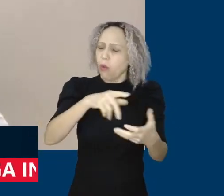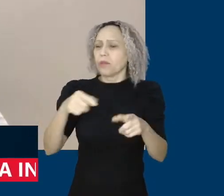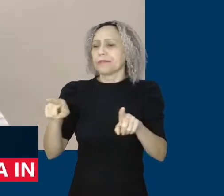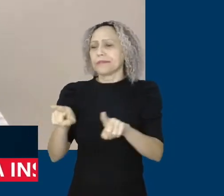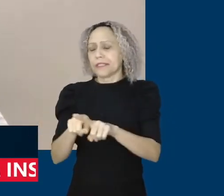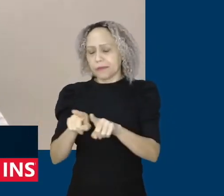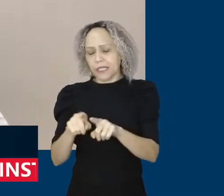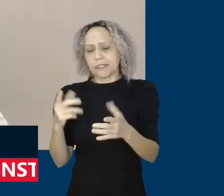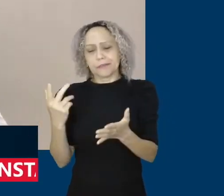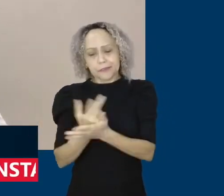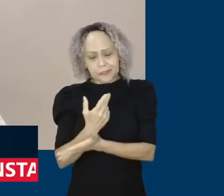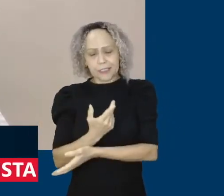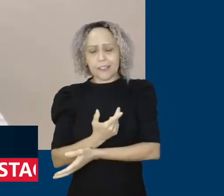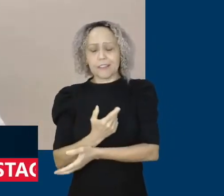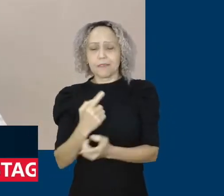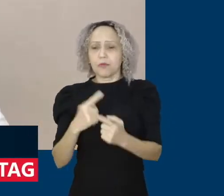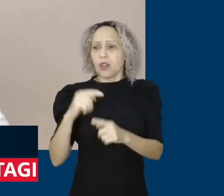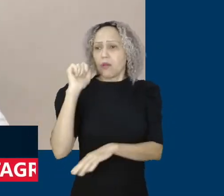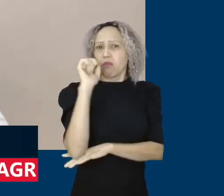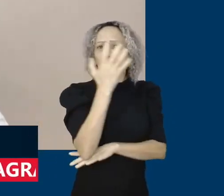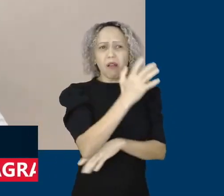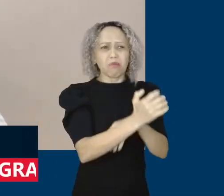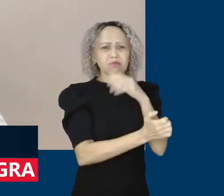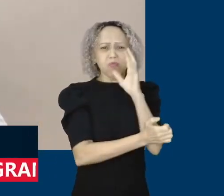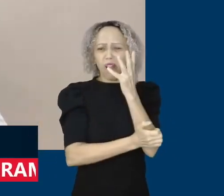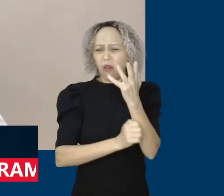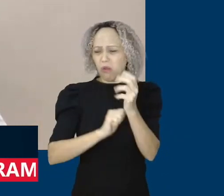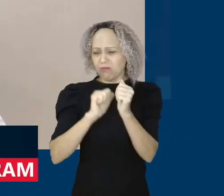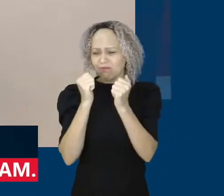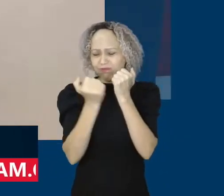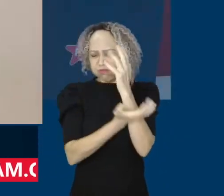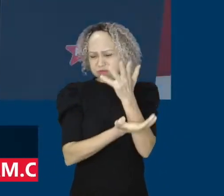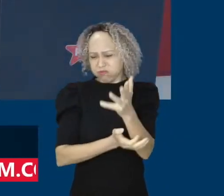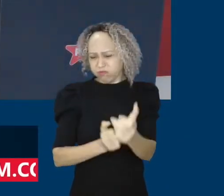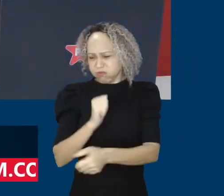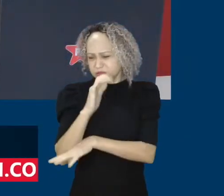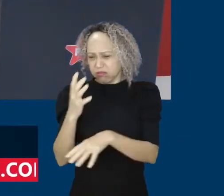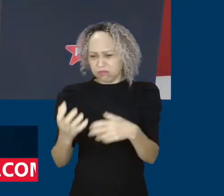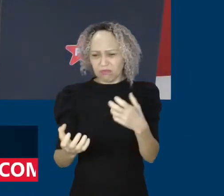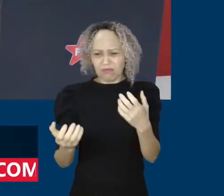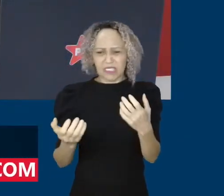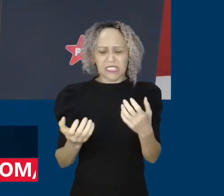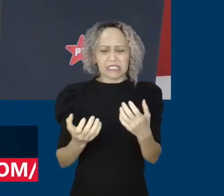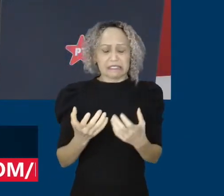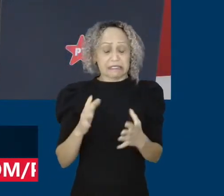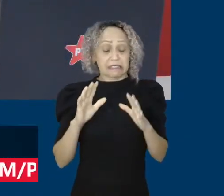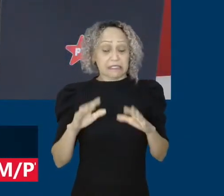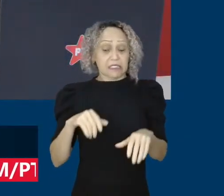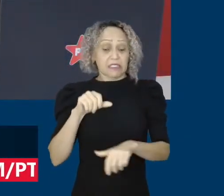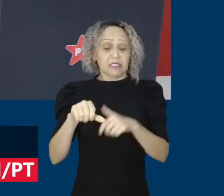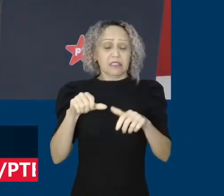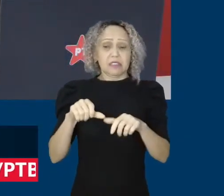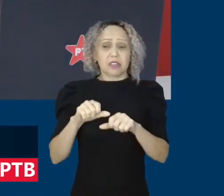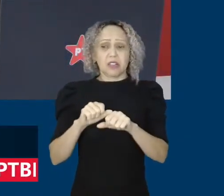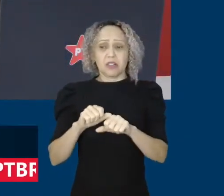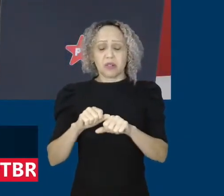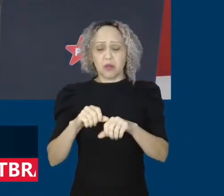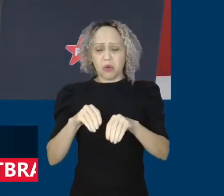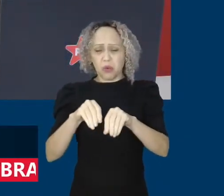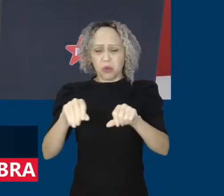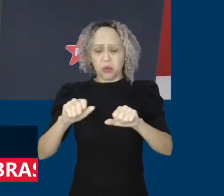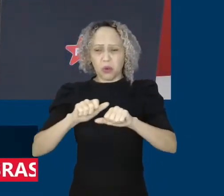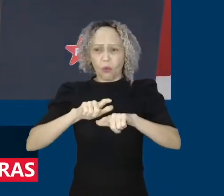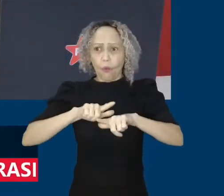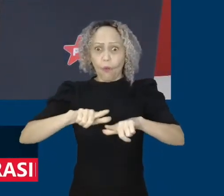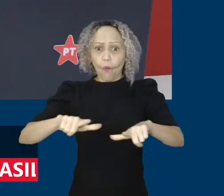uma forma mais concreta e ter ações concretas sobre isso. Olha só, tem saudações aqui do Tomé Ferreira dos Santos,